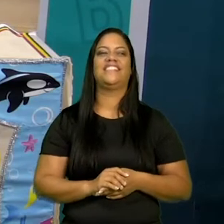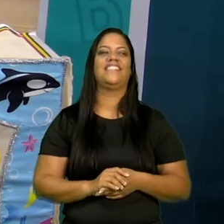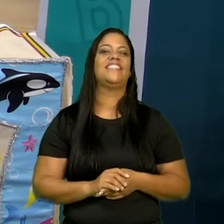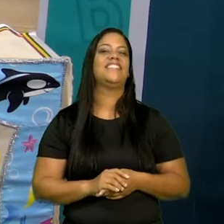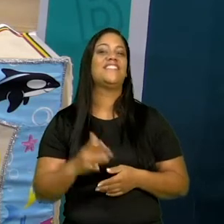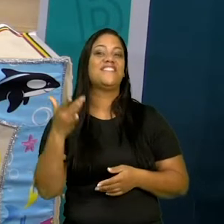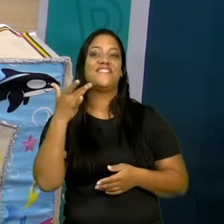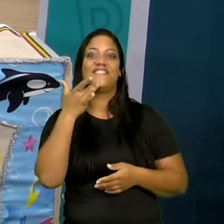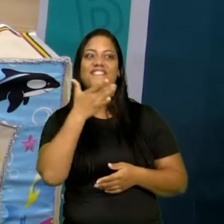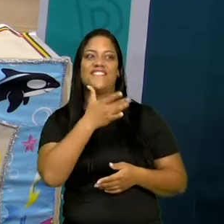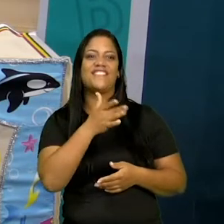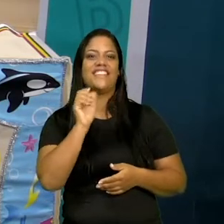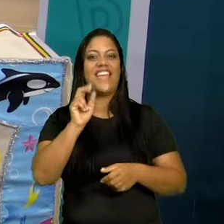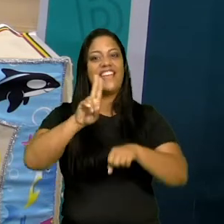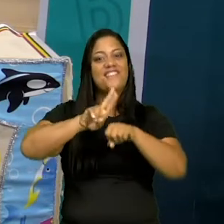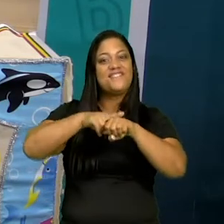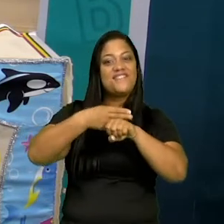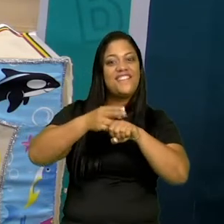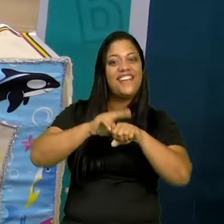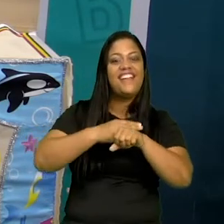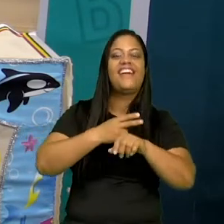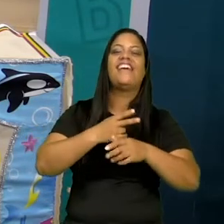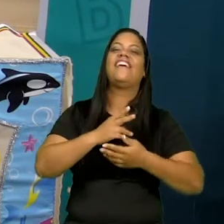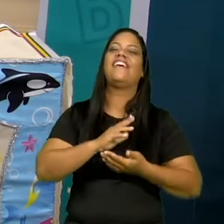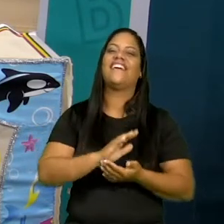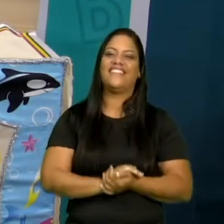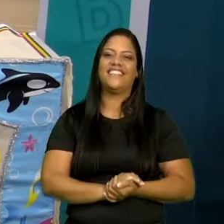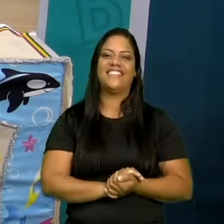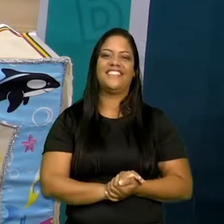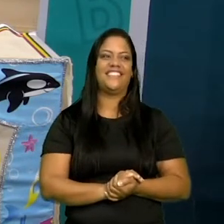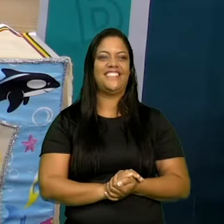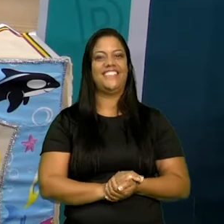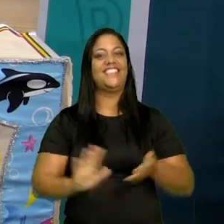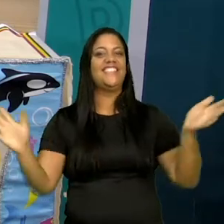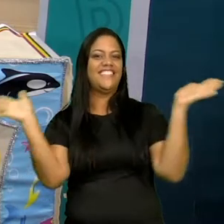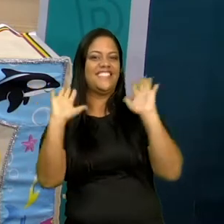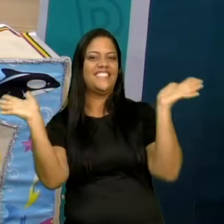quê, leiturinha? De chocolate! Tá bom,